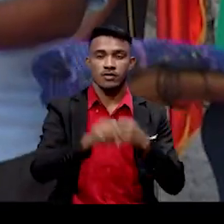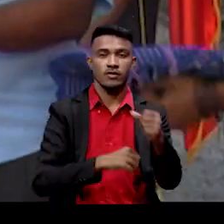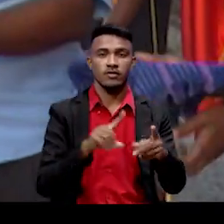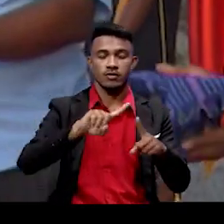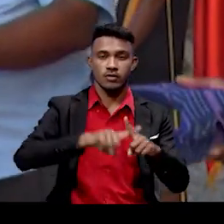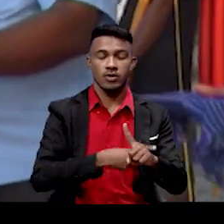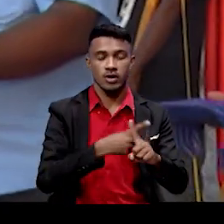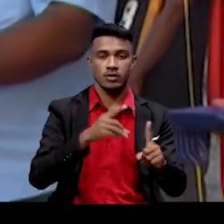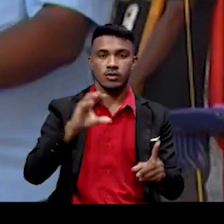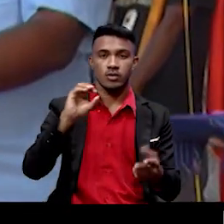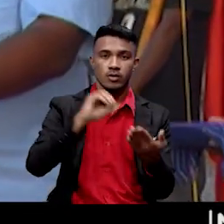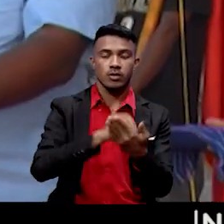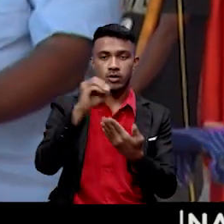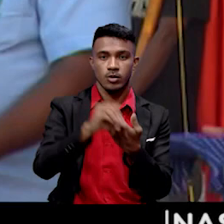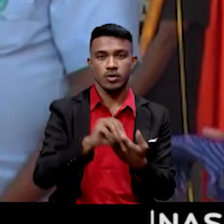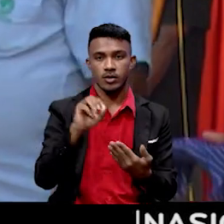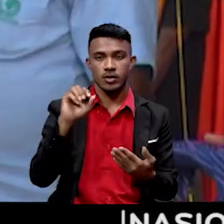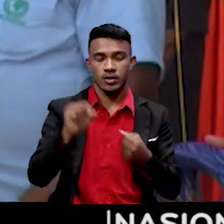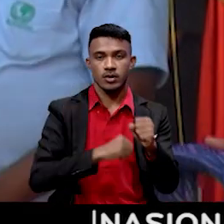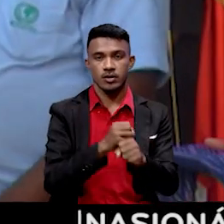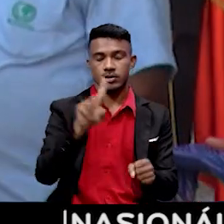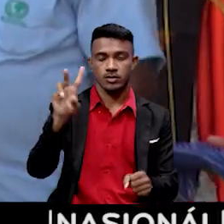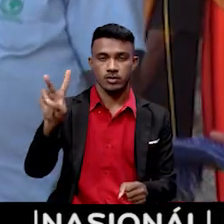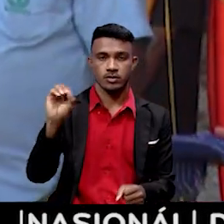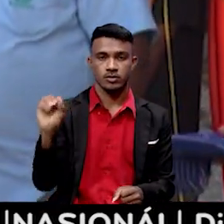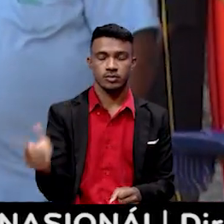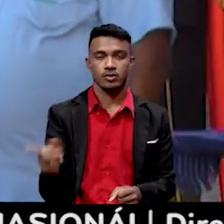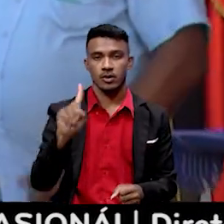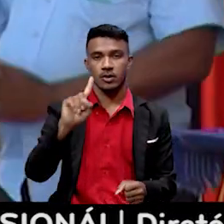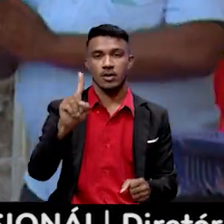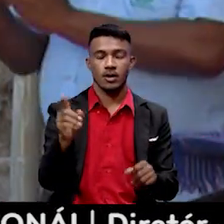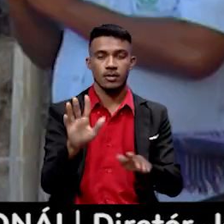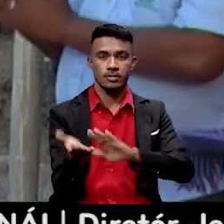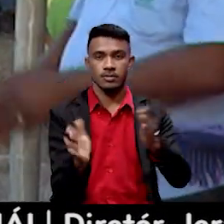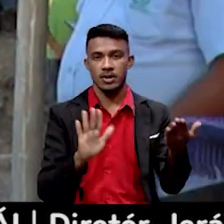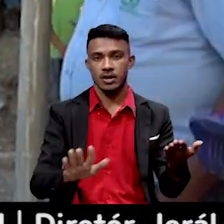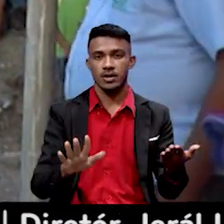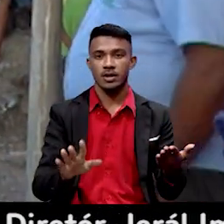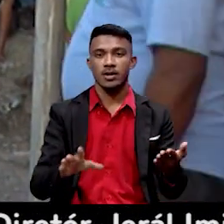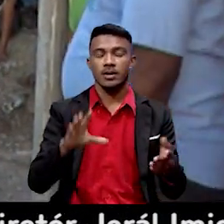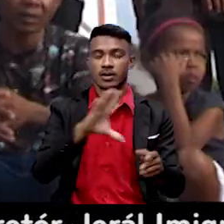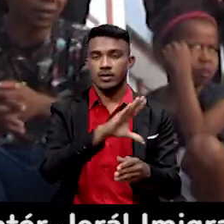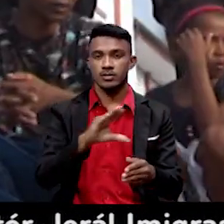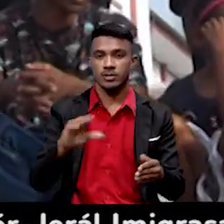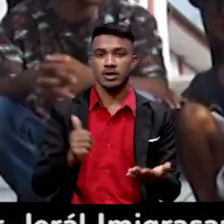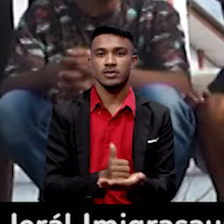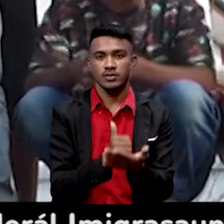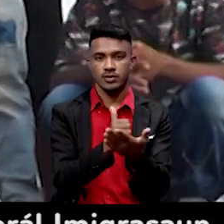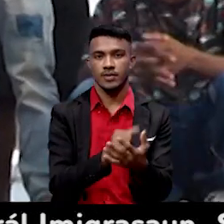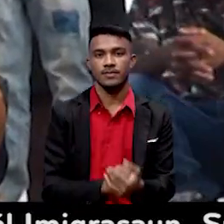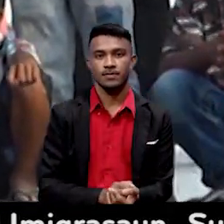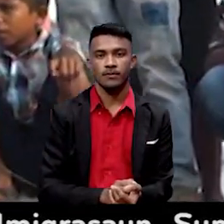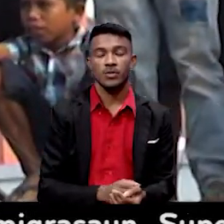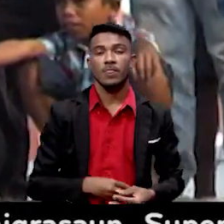Ronu Resingida. No iha lorong Ronu Resing Walu Fulan Outubro, Tinang Rimu Ronu Resing Ida, saudoso promove ba sargento ajudante. Saudoso